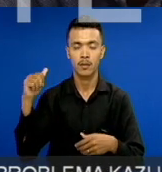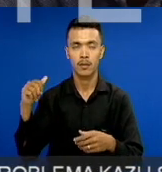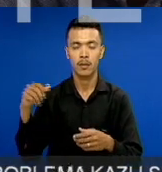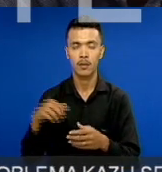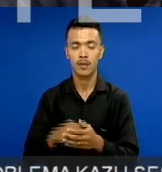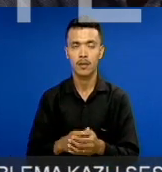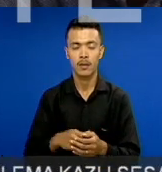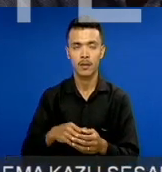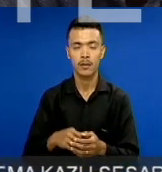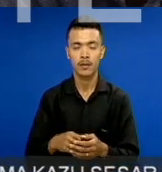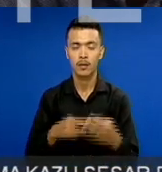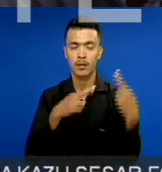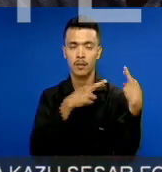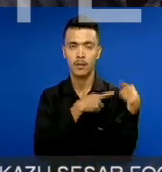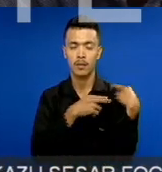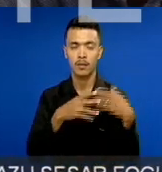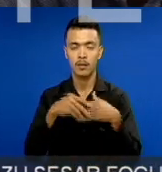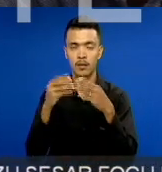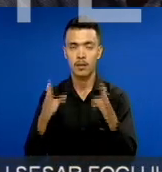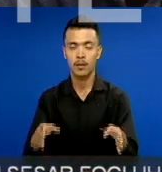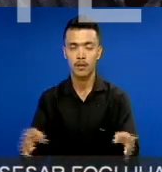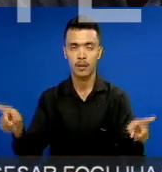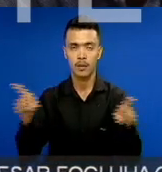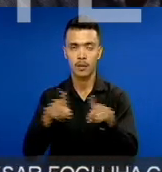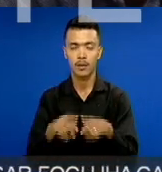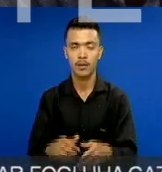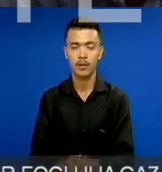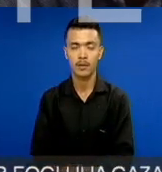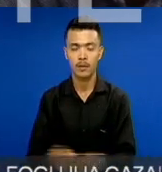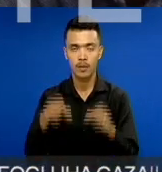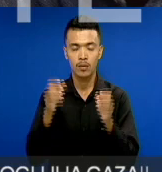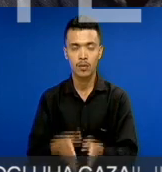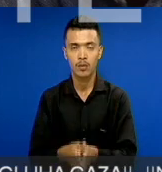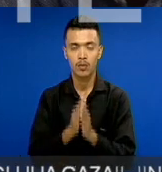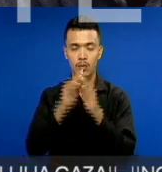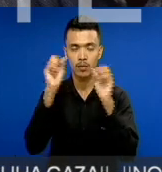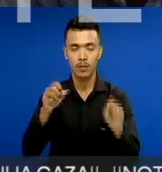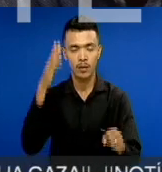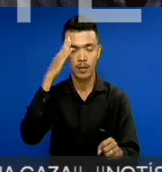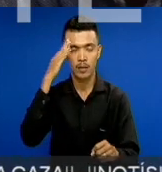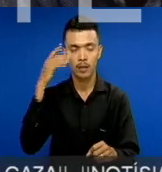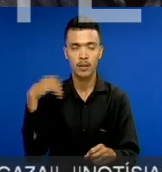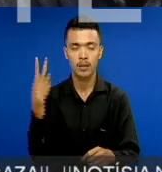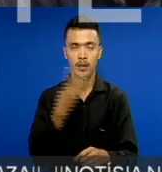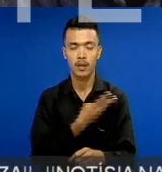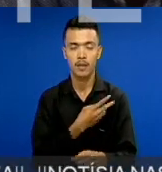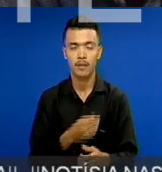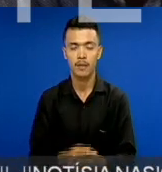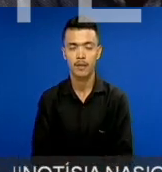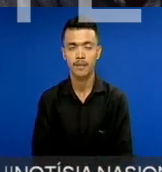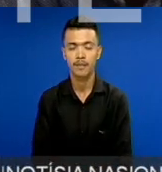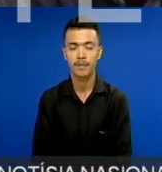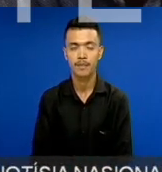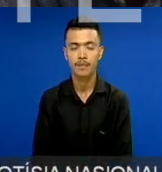ne moço e tá hane san direita mo ne dun e mos considera sambam se estado abo nana abo alkatiri hotu la